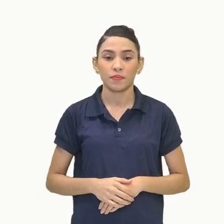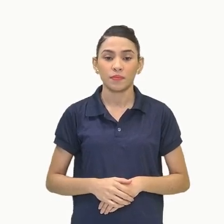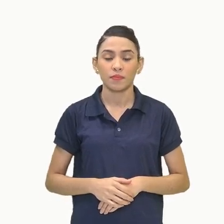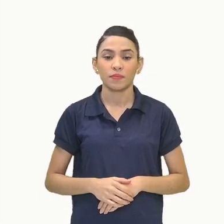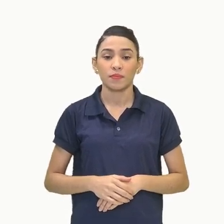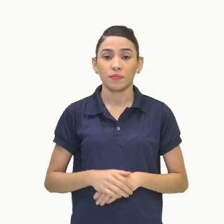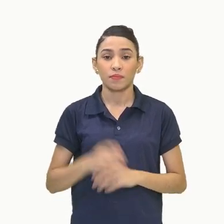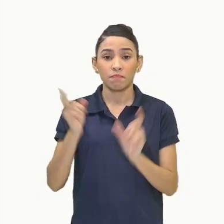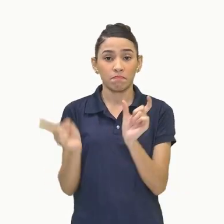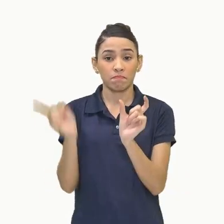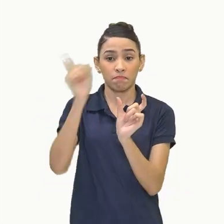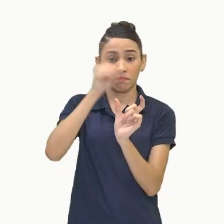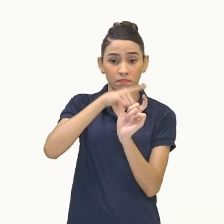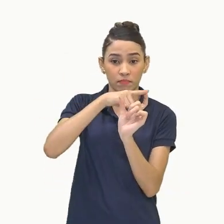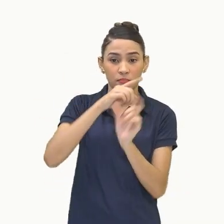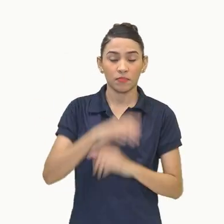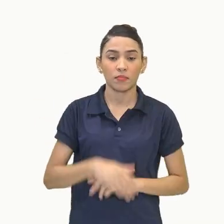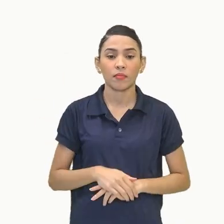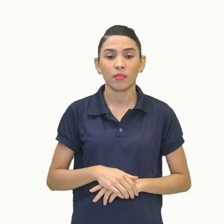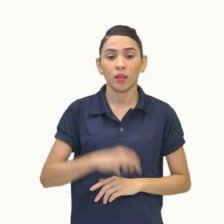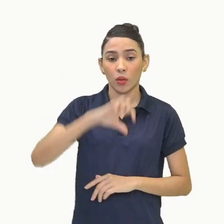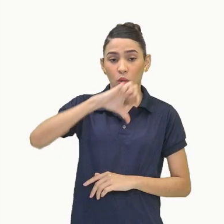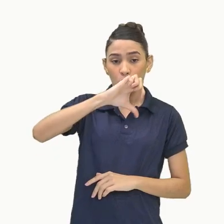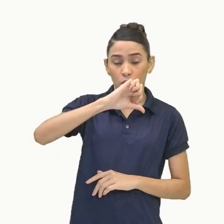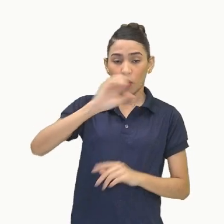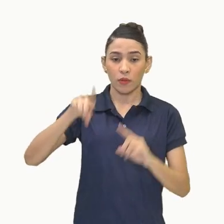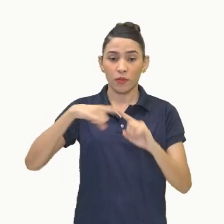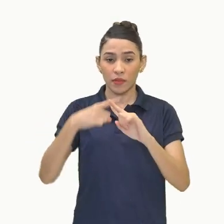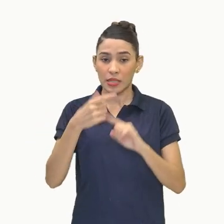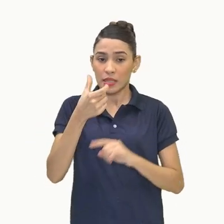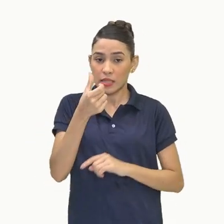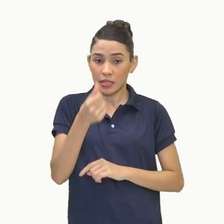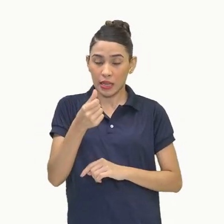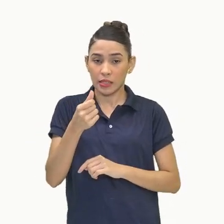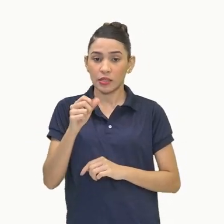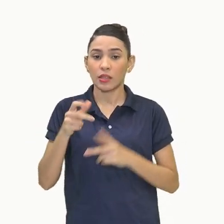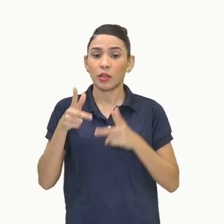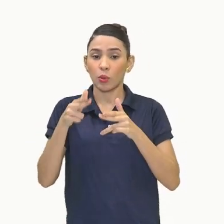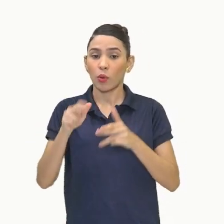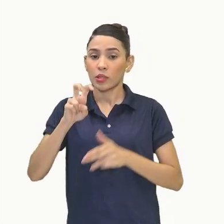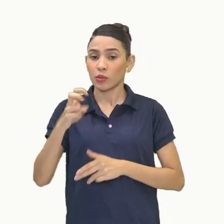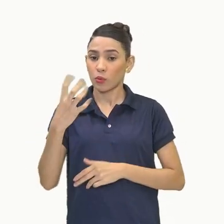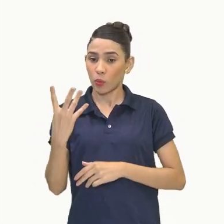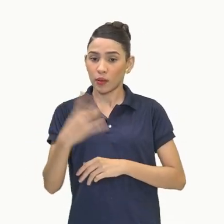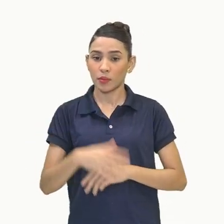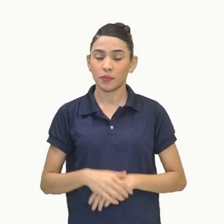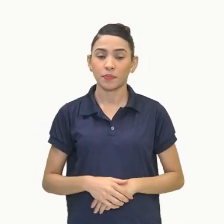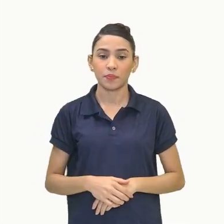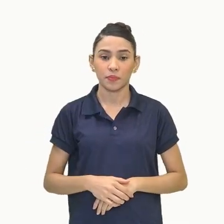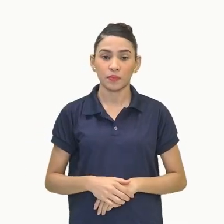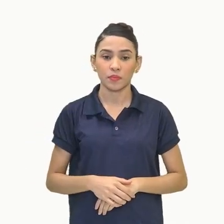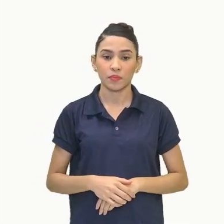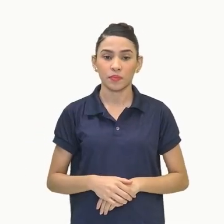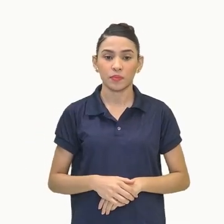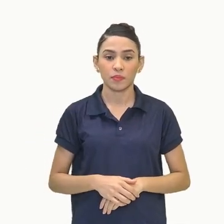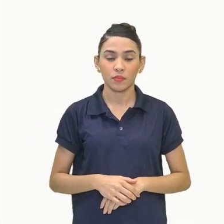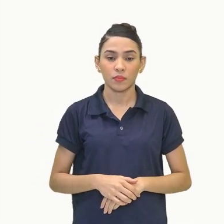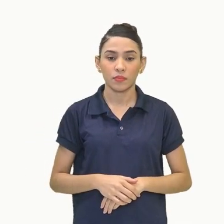Então, 9 vezes 6, 54. Então, vai ficar 4. Sobe 5.